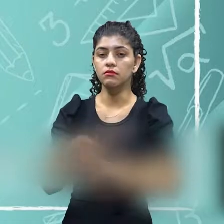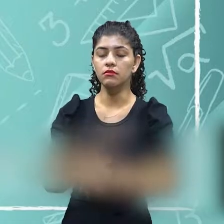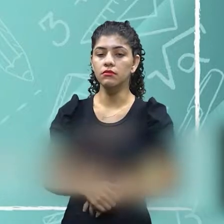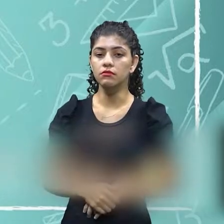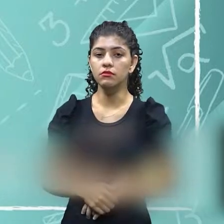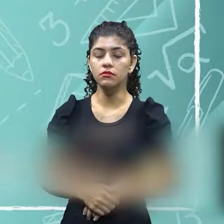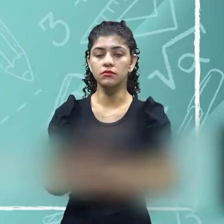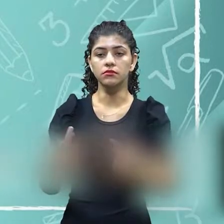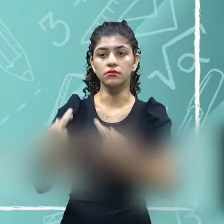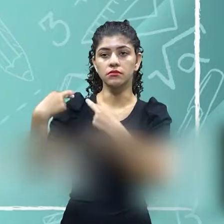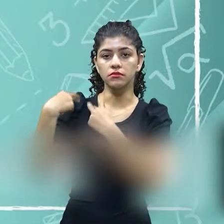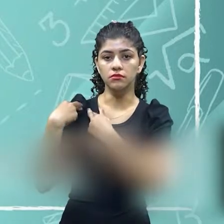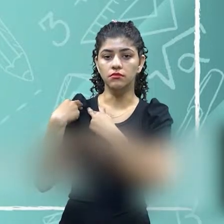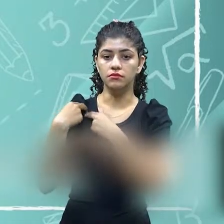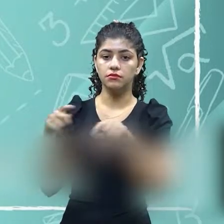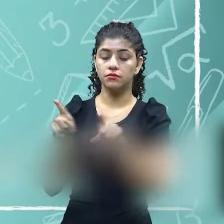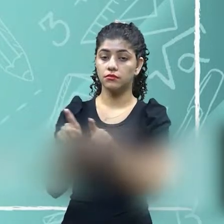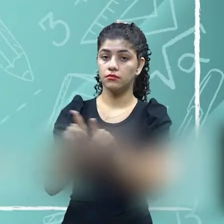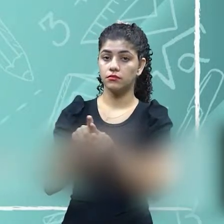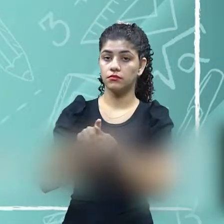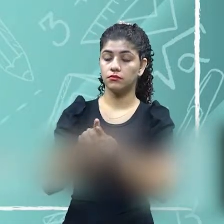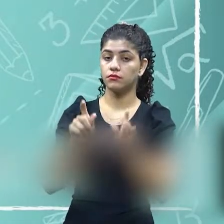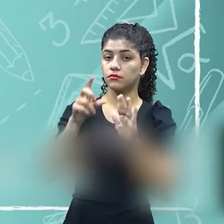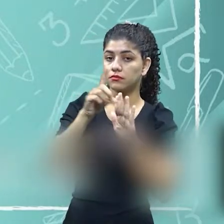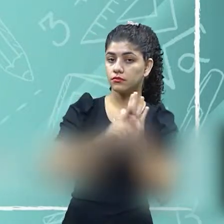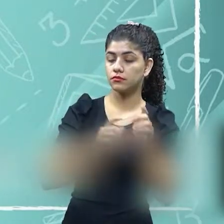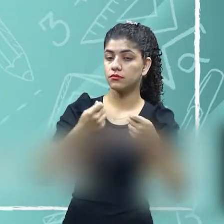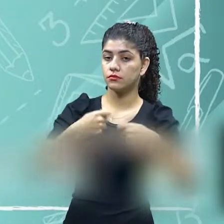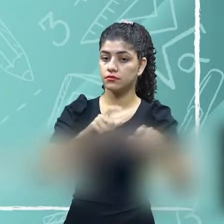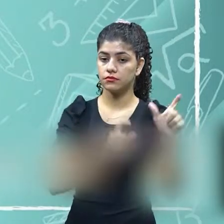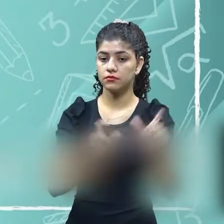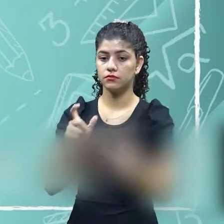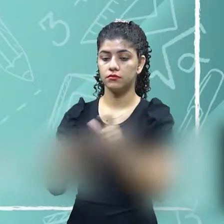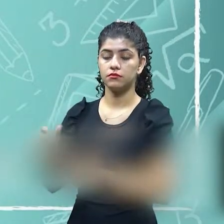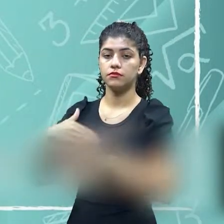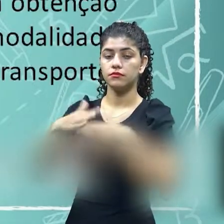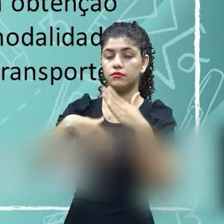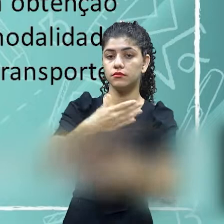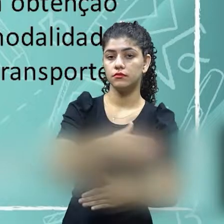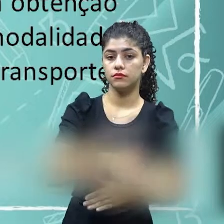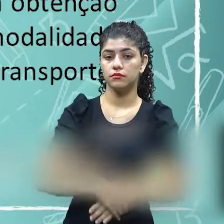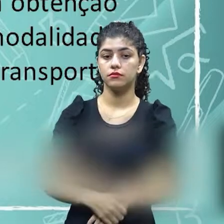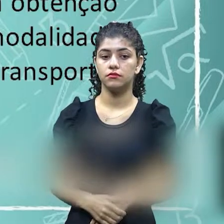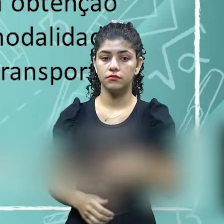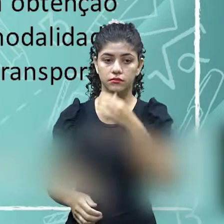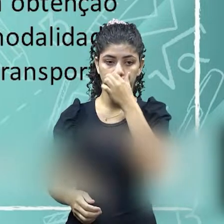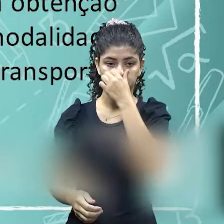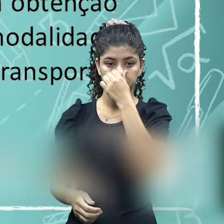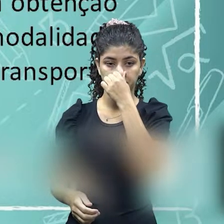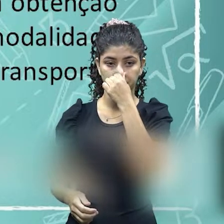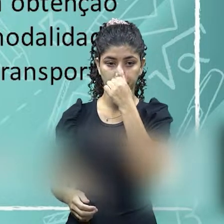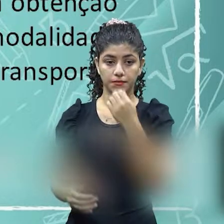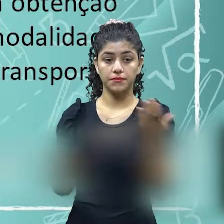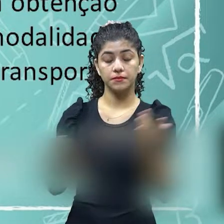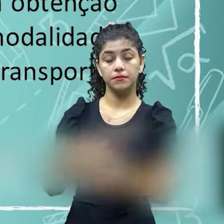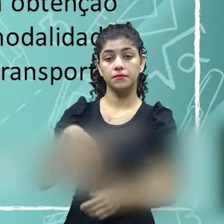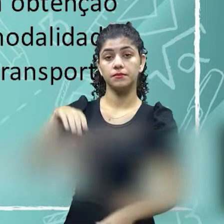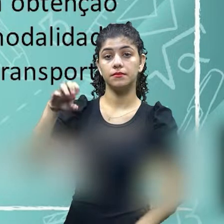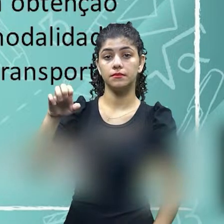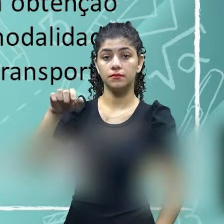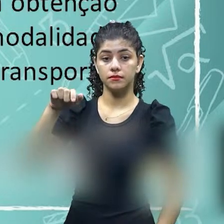as obrigações e deveres de cada um no processo de importação e exportação. O primeiro aqui que vamos ver